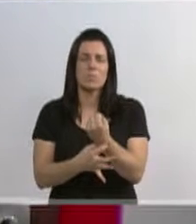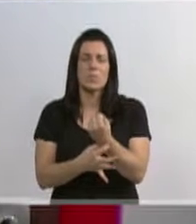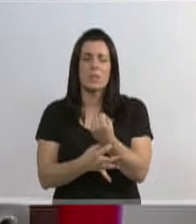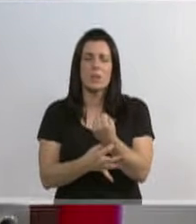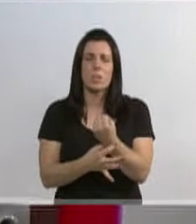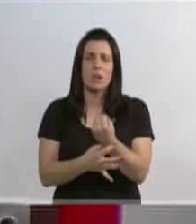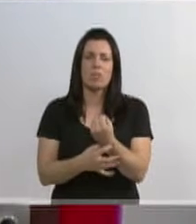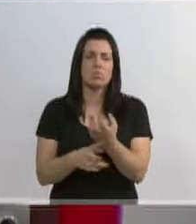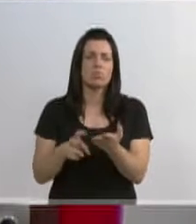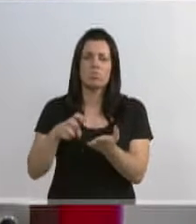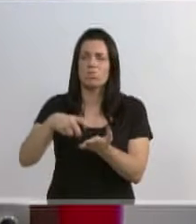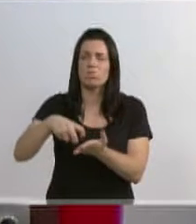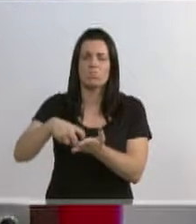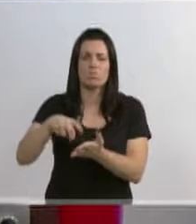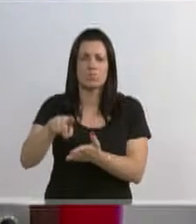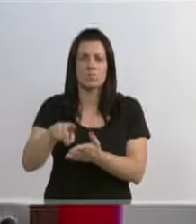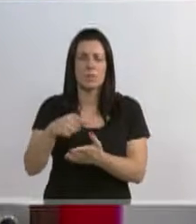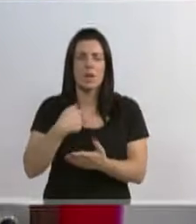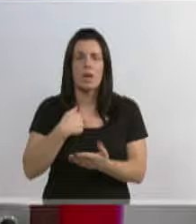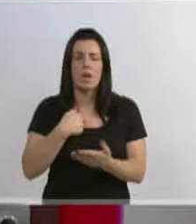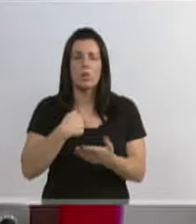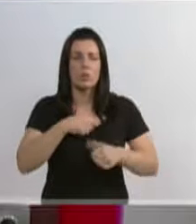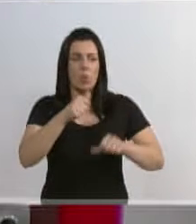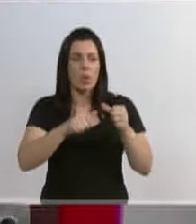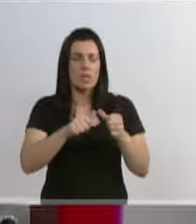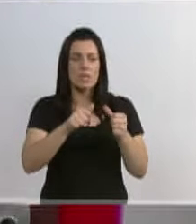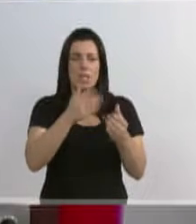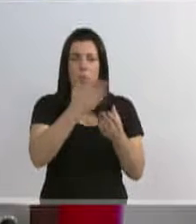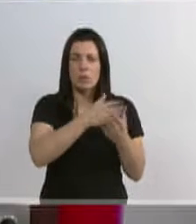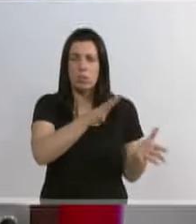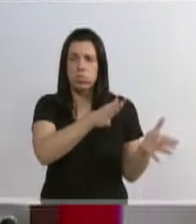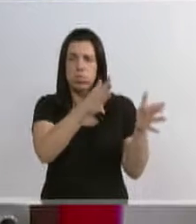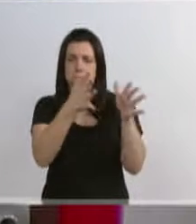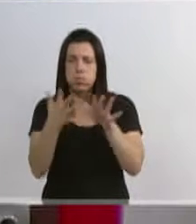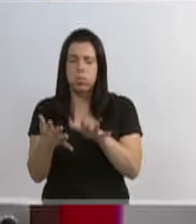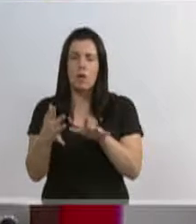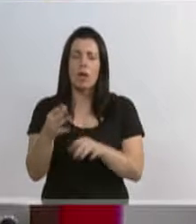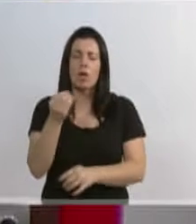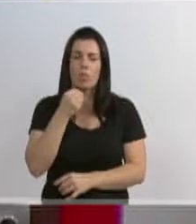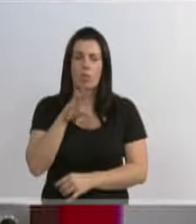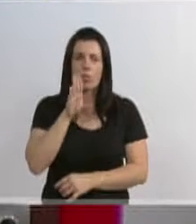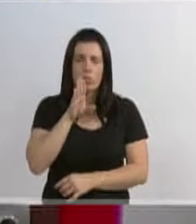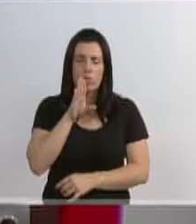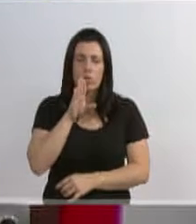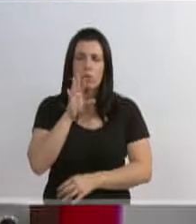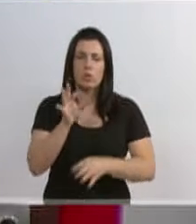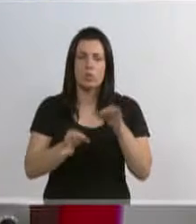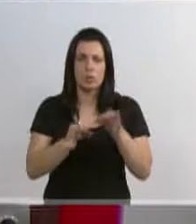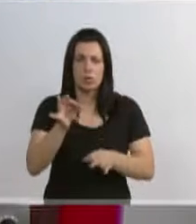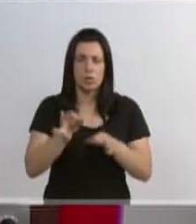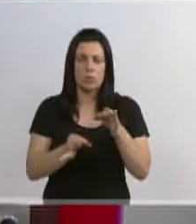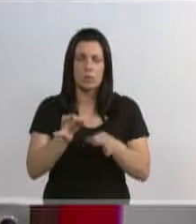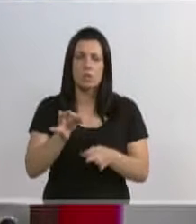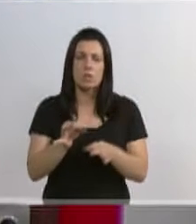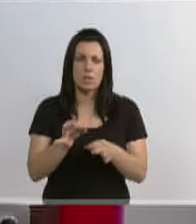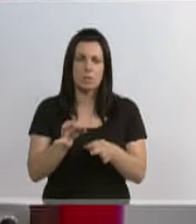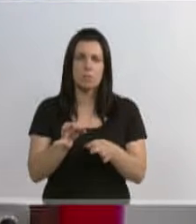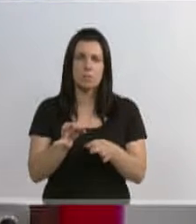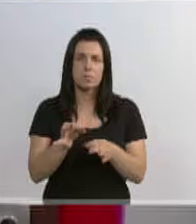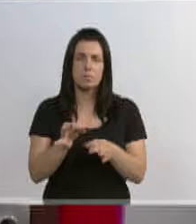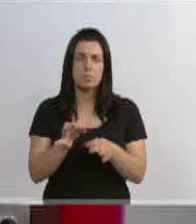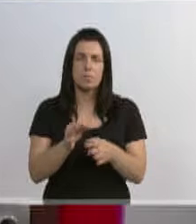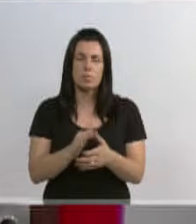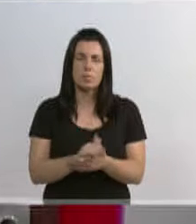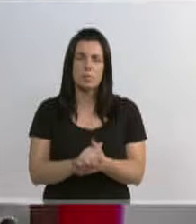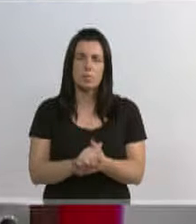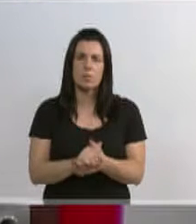condená-la. Não analisei o processo de ponta a ponta. Obviamente, o juiz de quilate, como